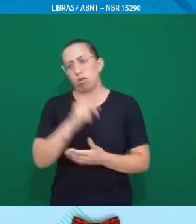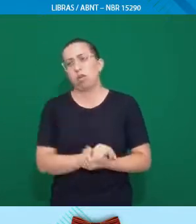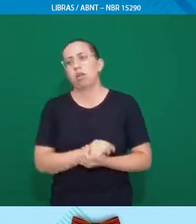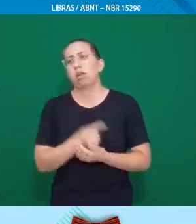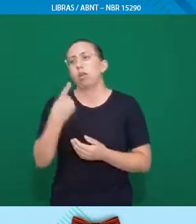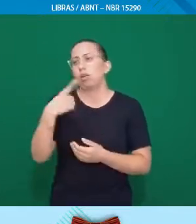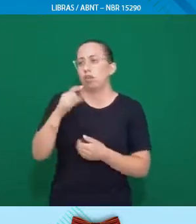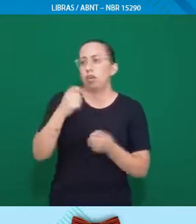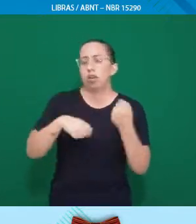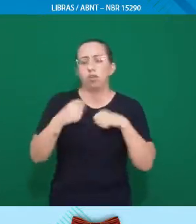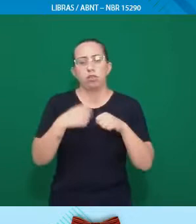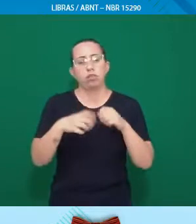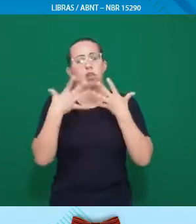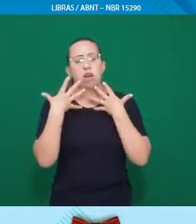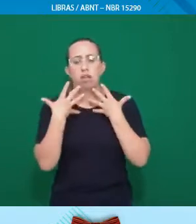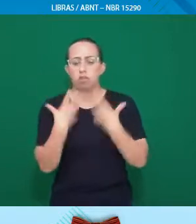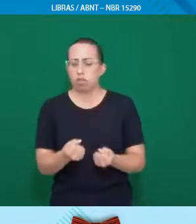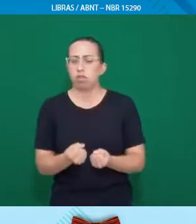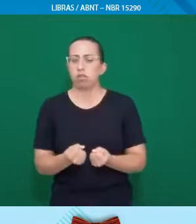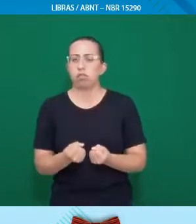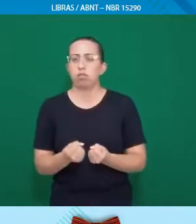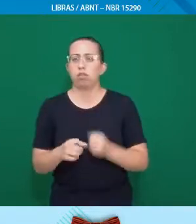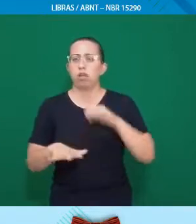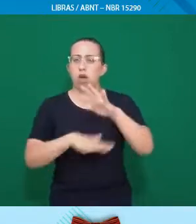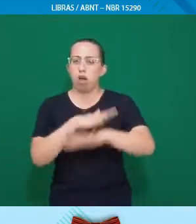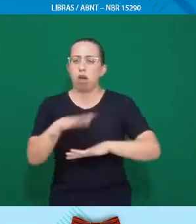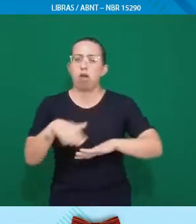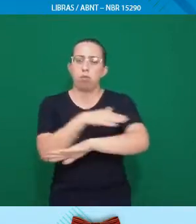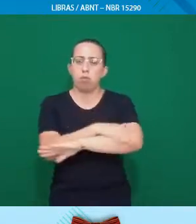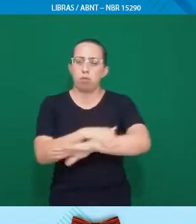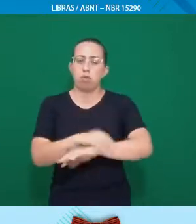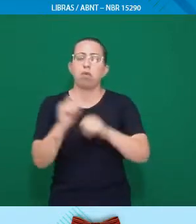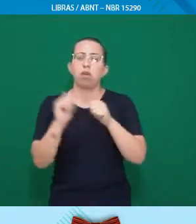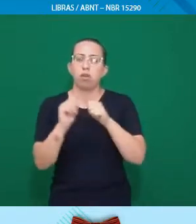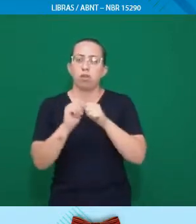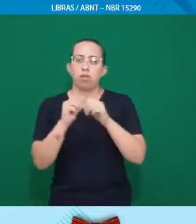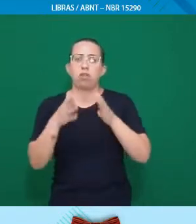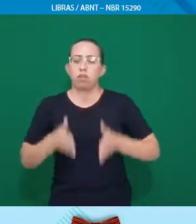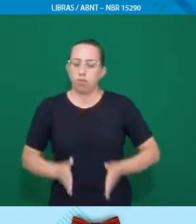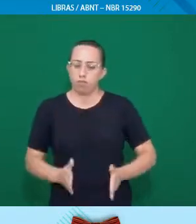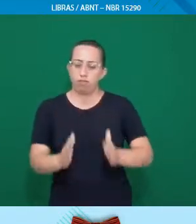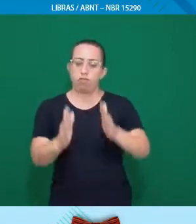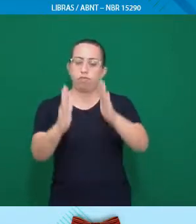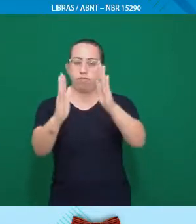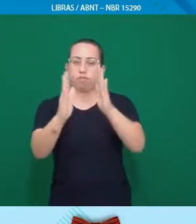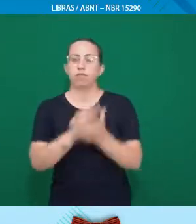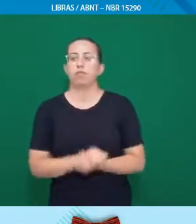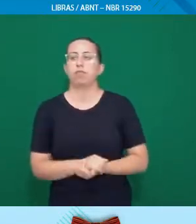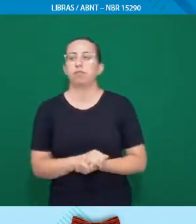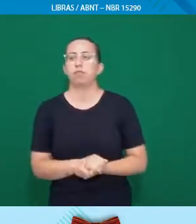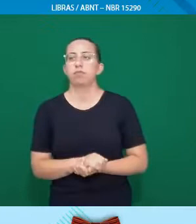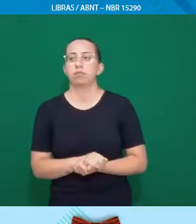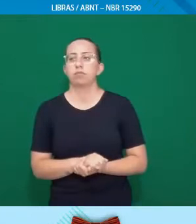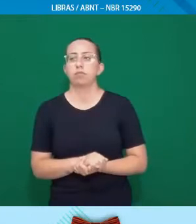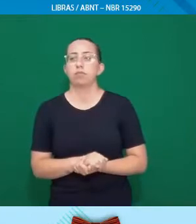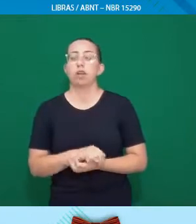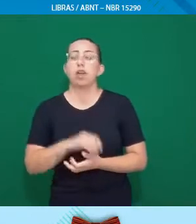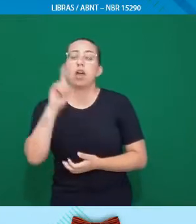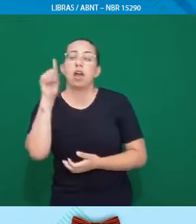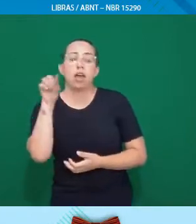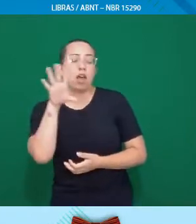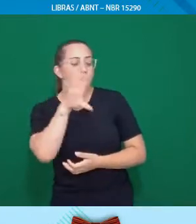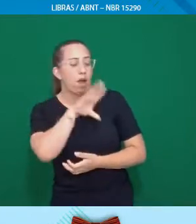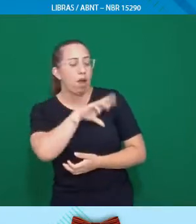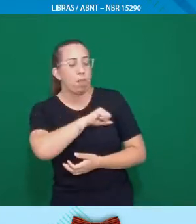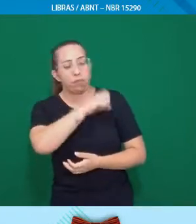Olá admissão e assumiu variam no outro dia já estava com as máquinas se isso é amor